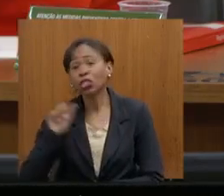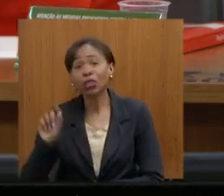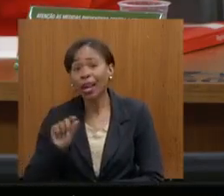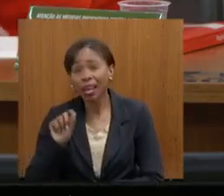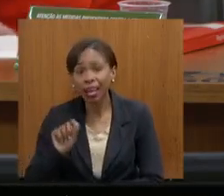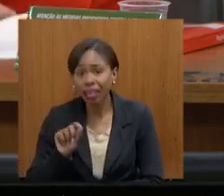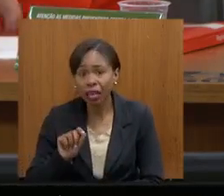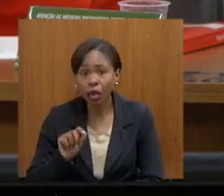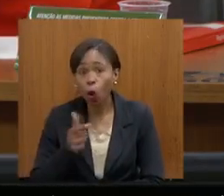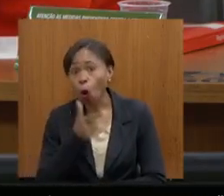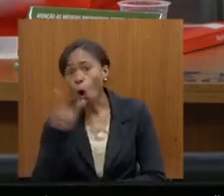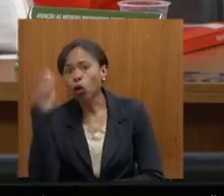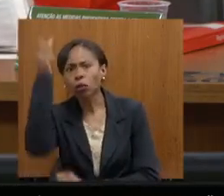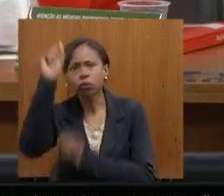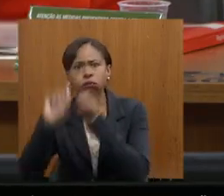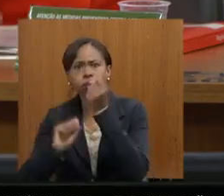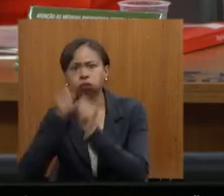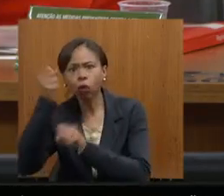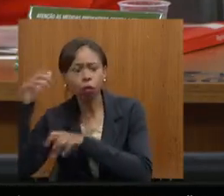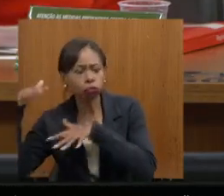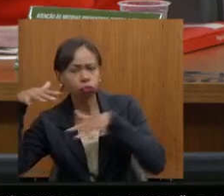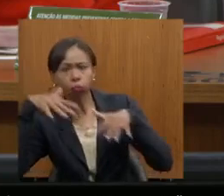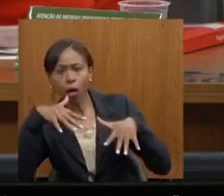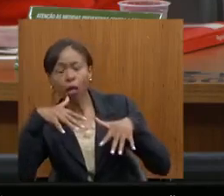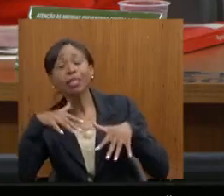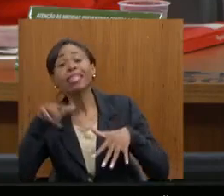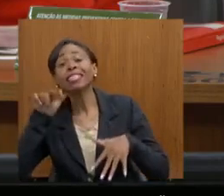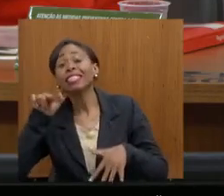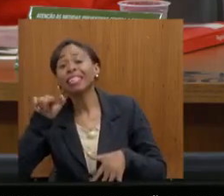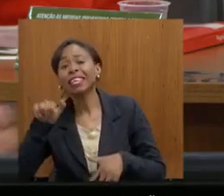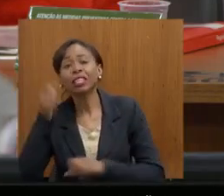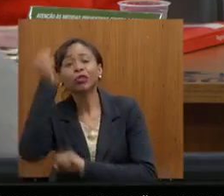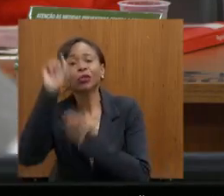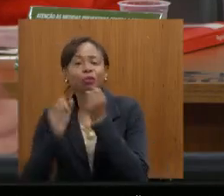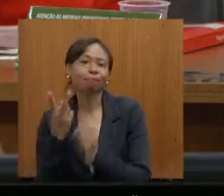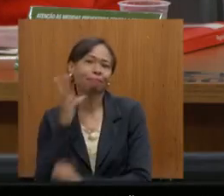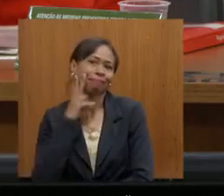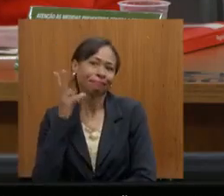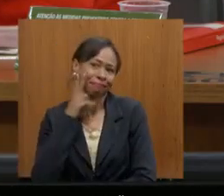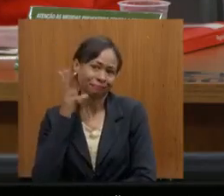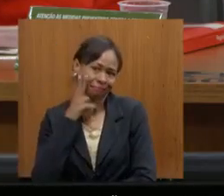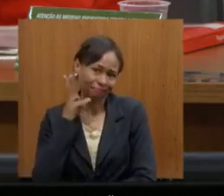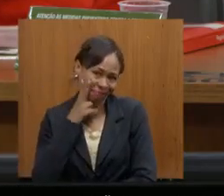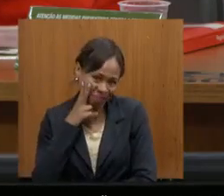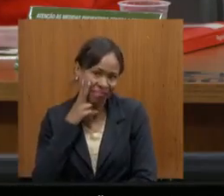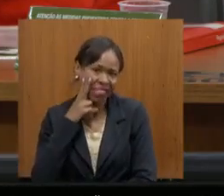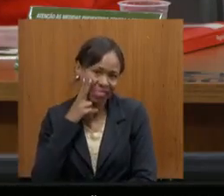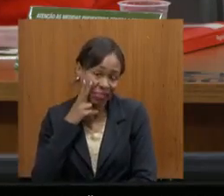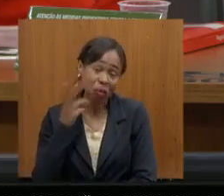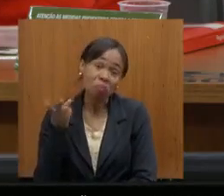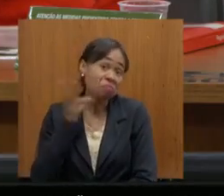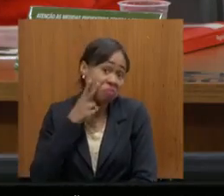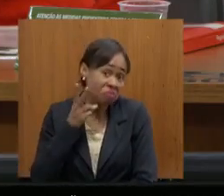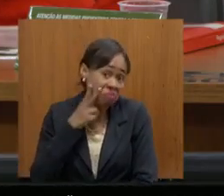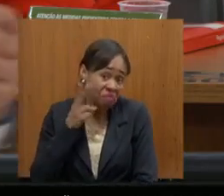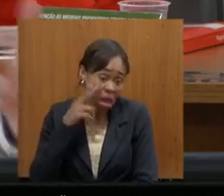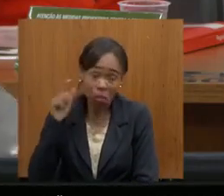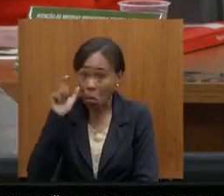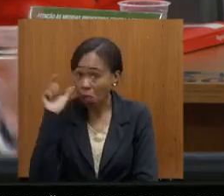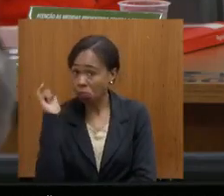de grandes Indústrias os cervejeiros e quando a gente atrai indústrias cervejeiras